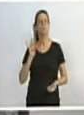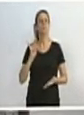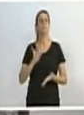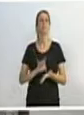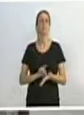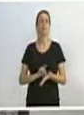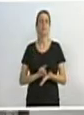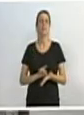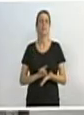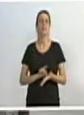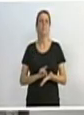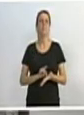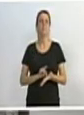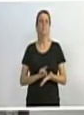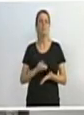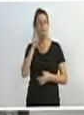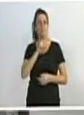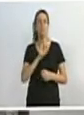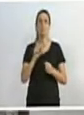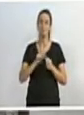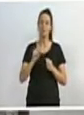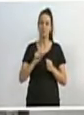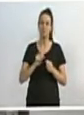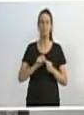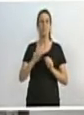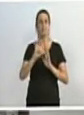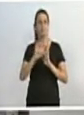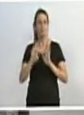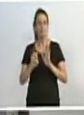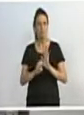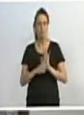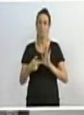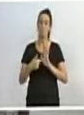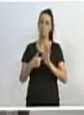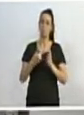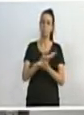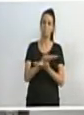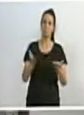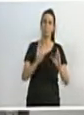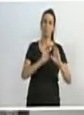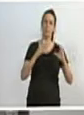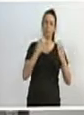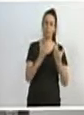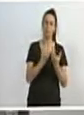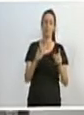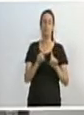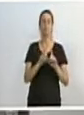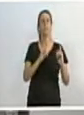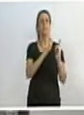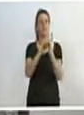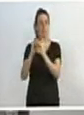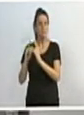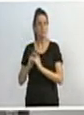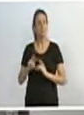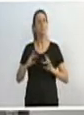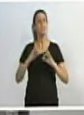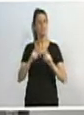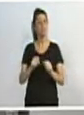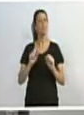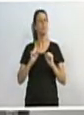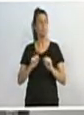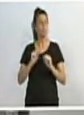em evidência, né, colocando para a comunidade, para as entidades e para todos, possam estar participando